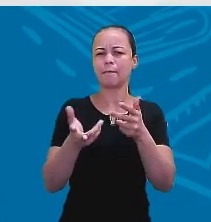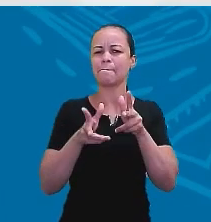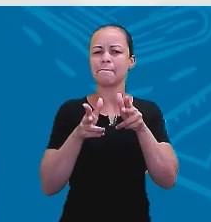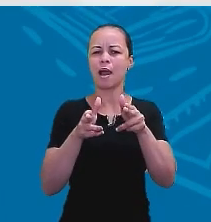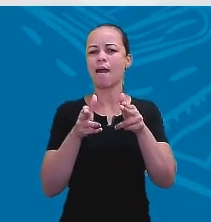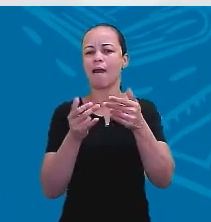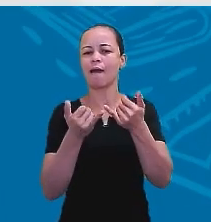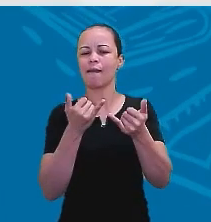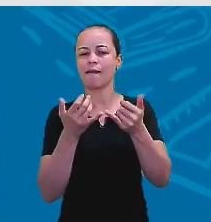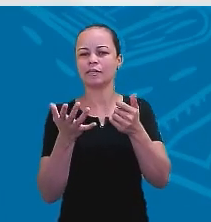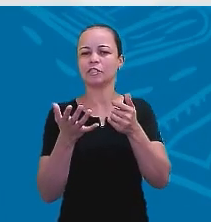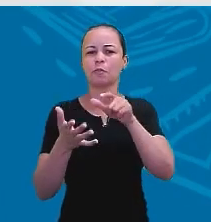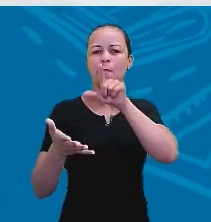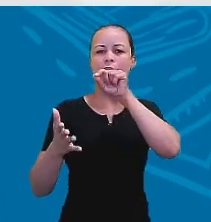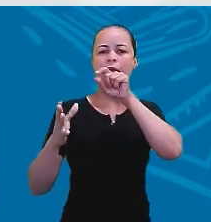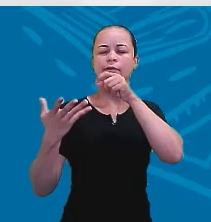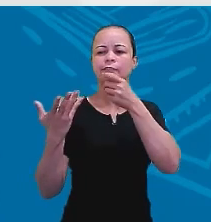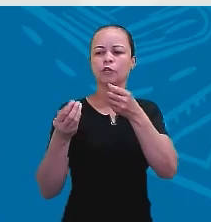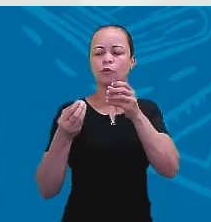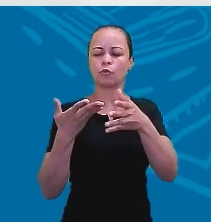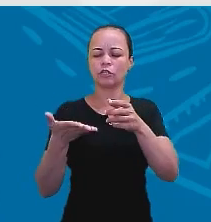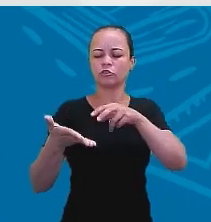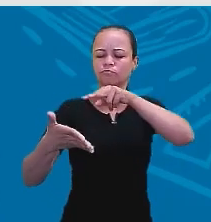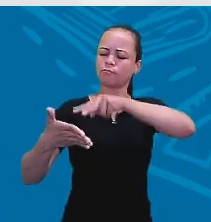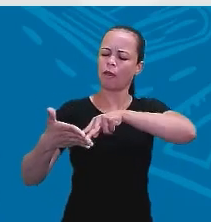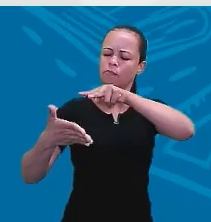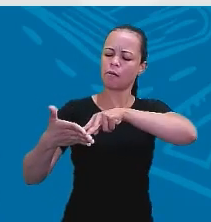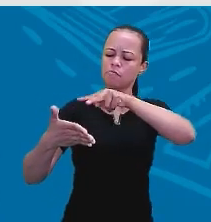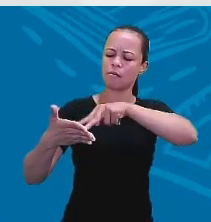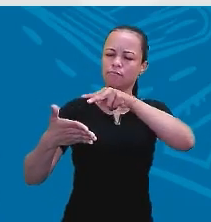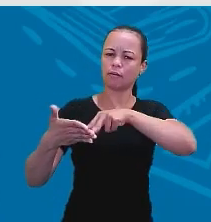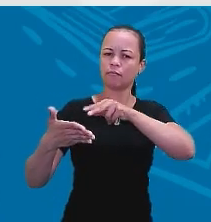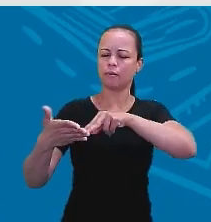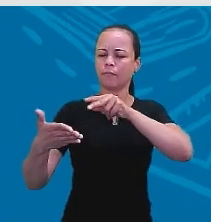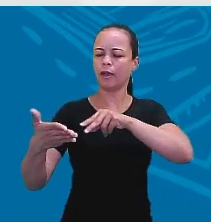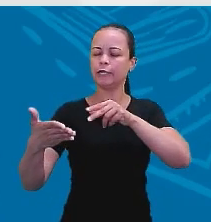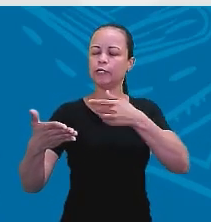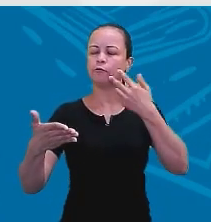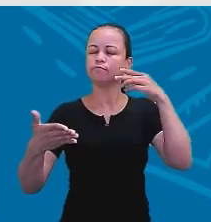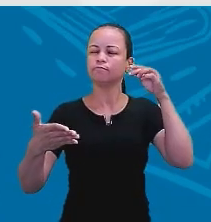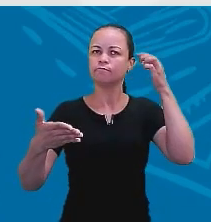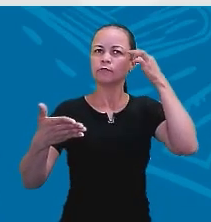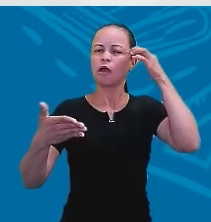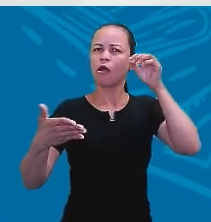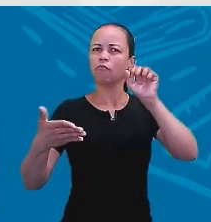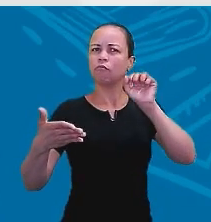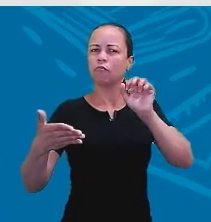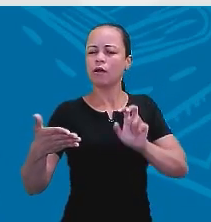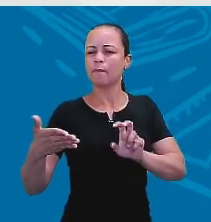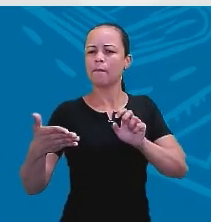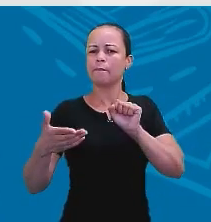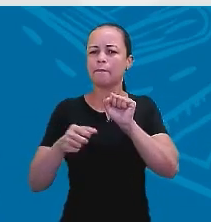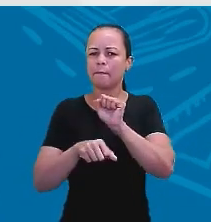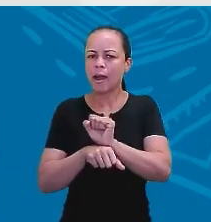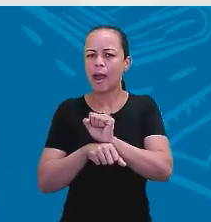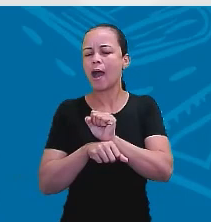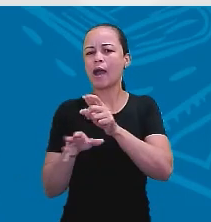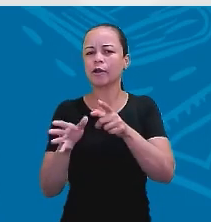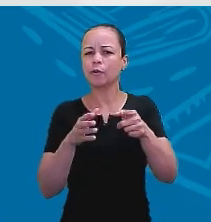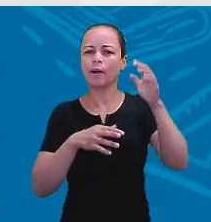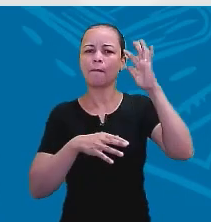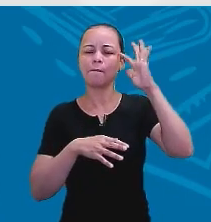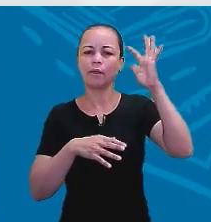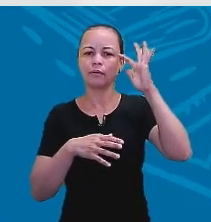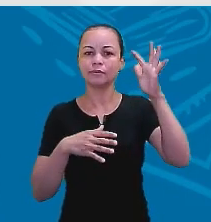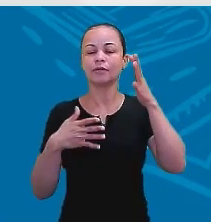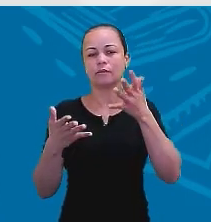ele está falando aí de forma literal, de forma denotativa, os poemas são pássaros? Não. Mas aí a gente está fazendo